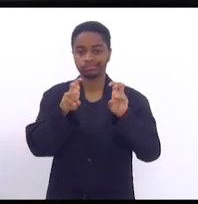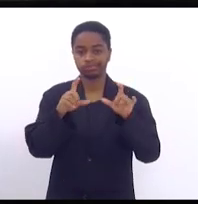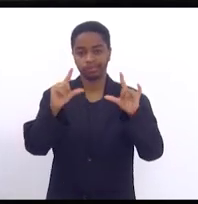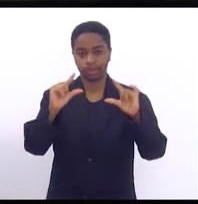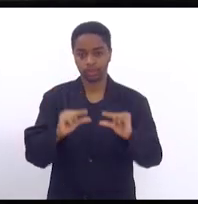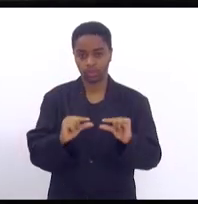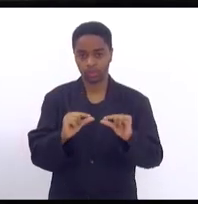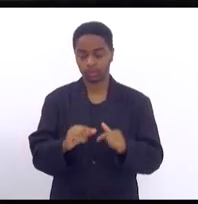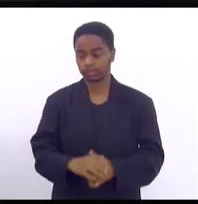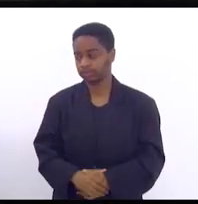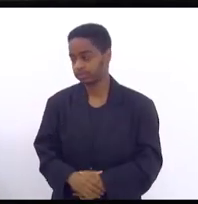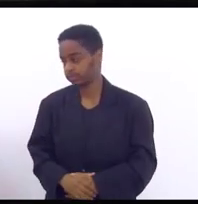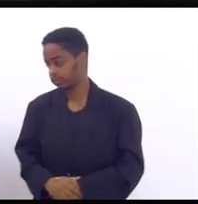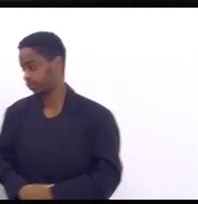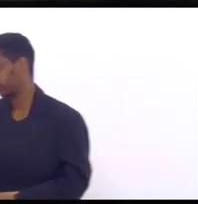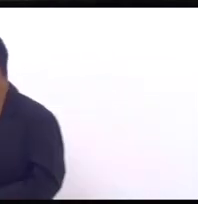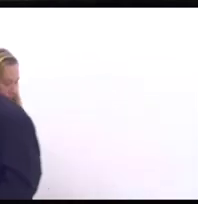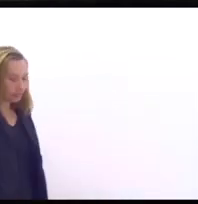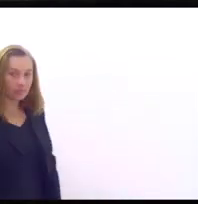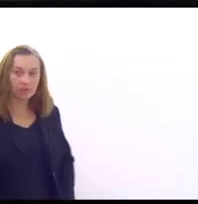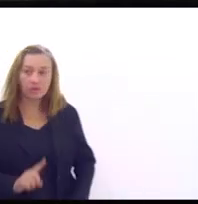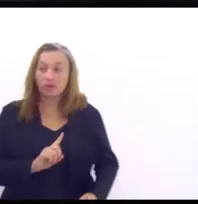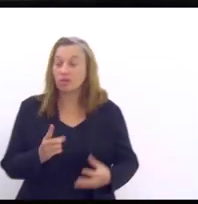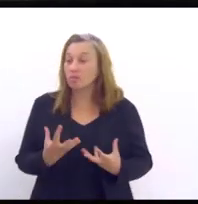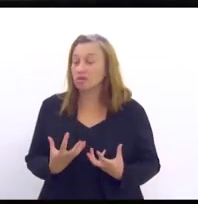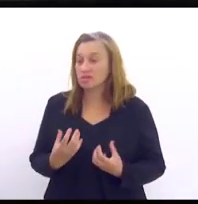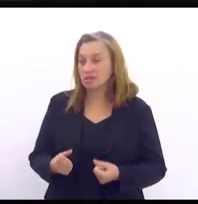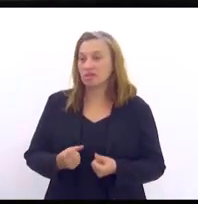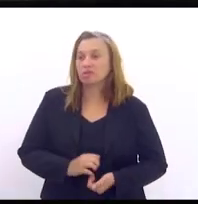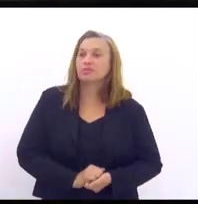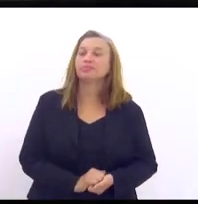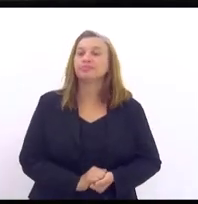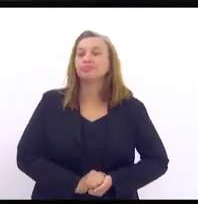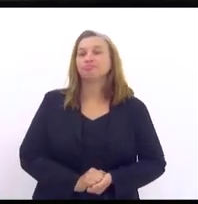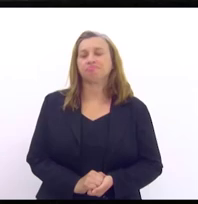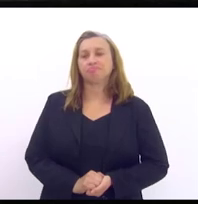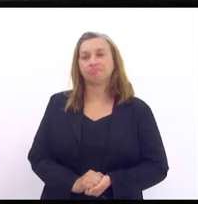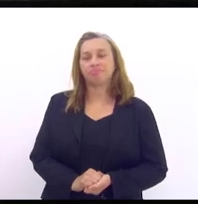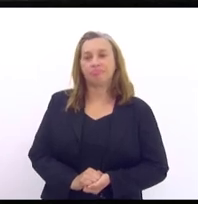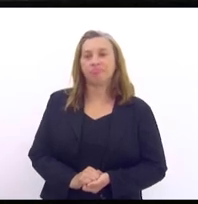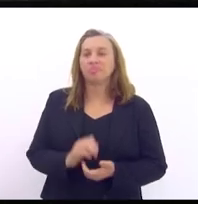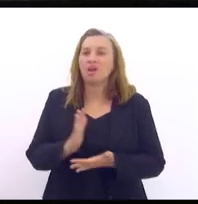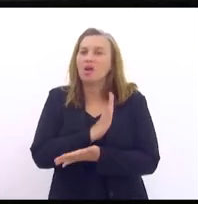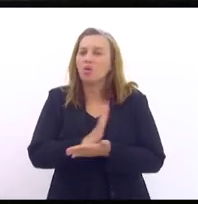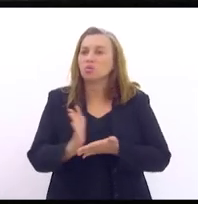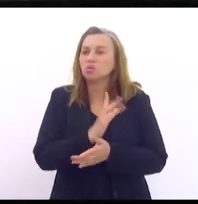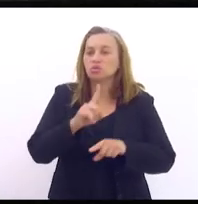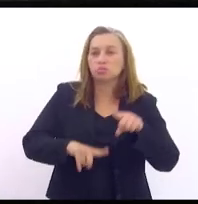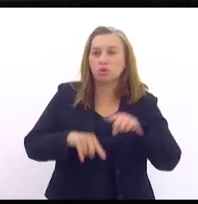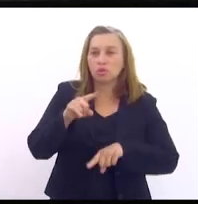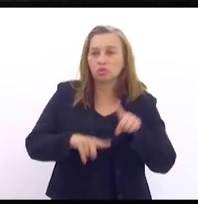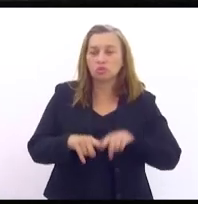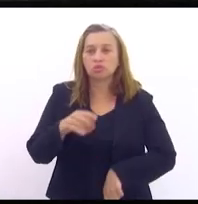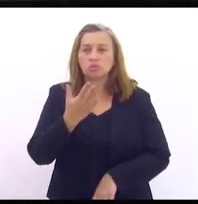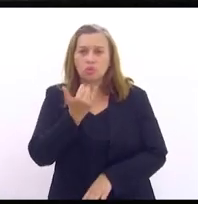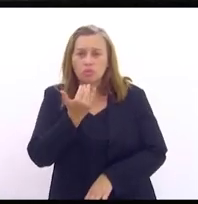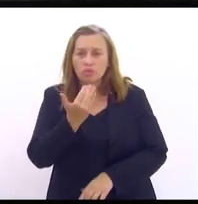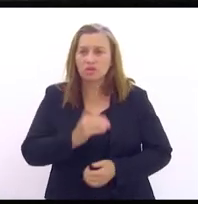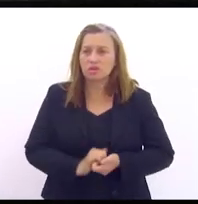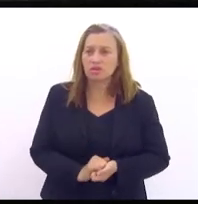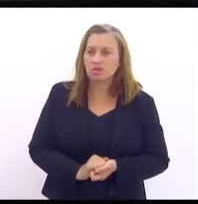menores do que a alíquota base. É inadmissível que alguns produtos, até alimentícios, com muito